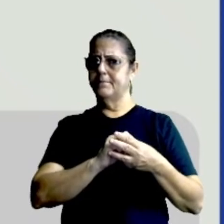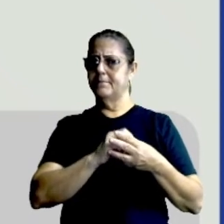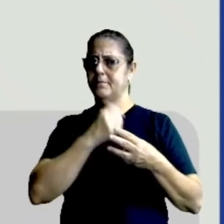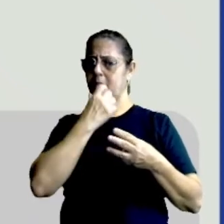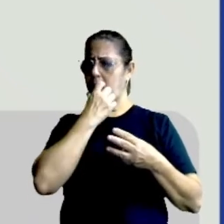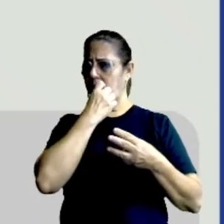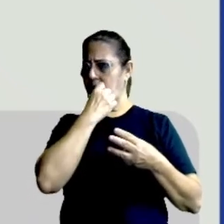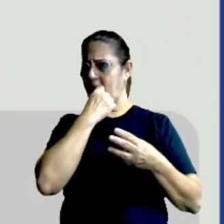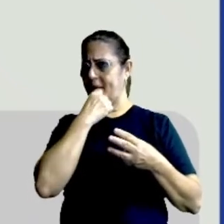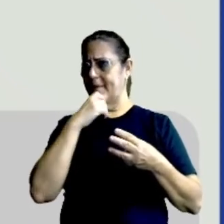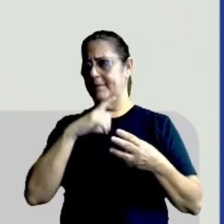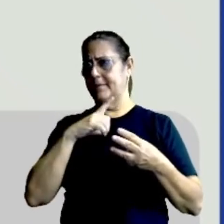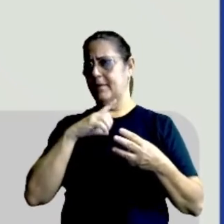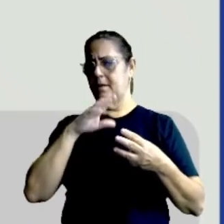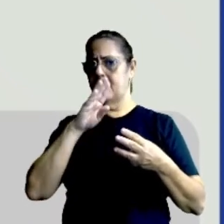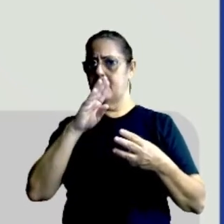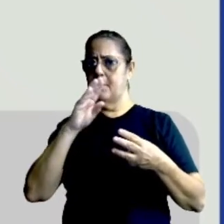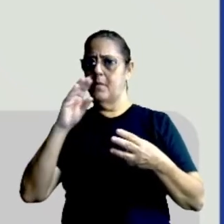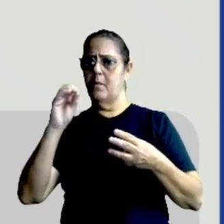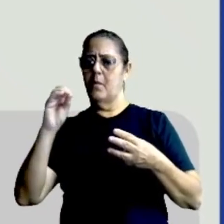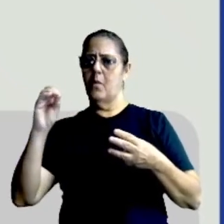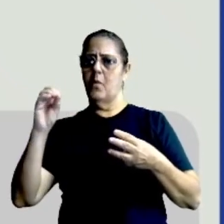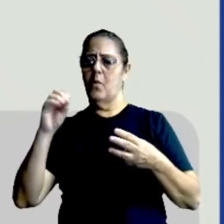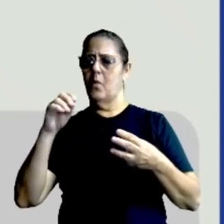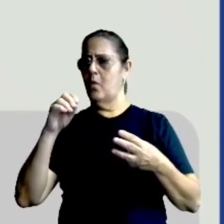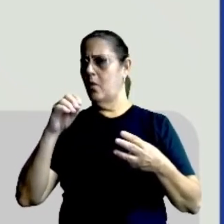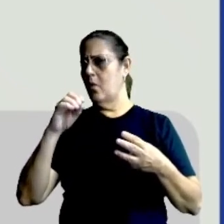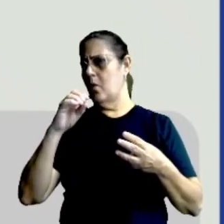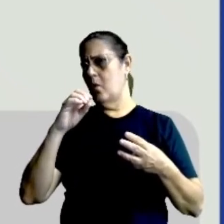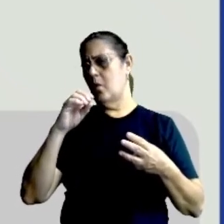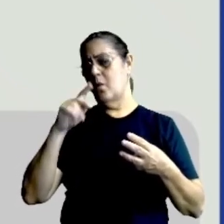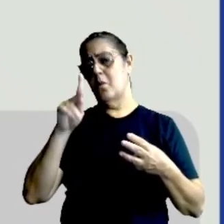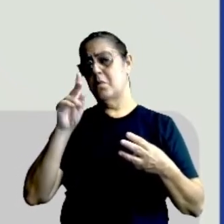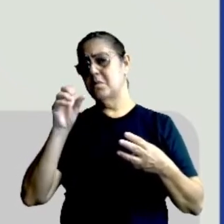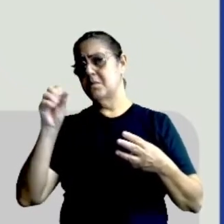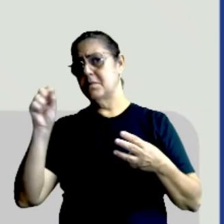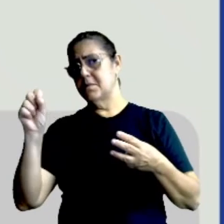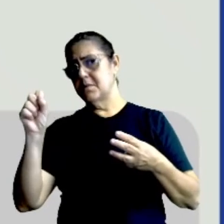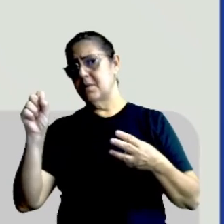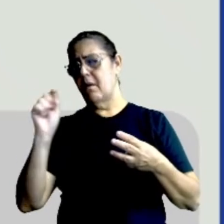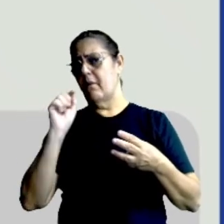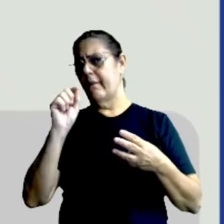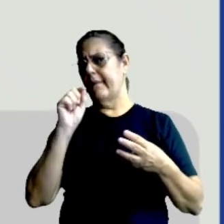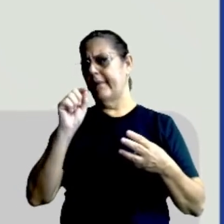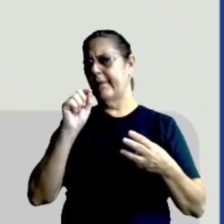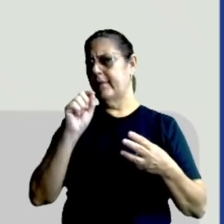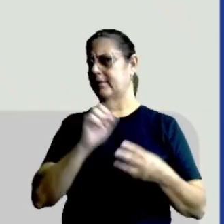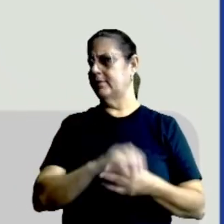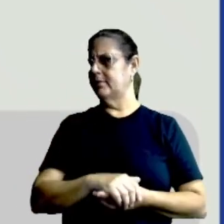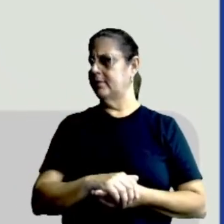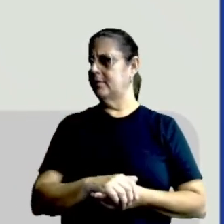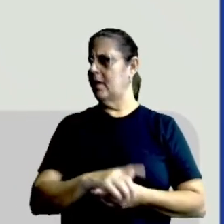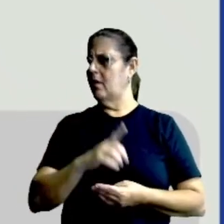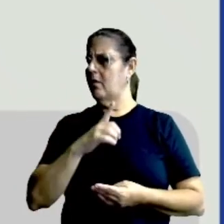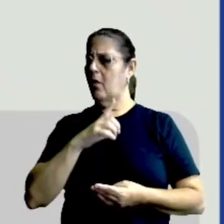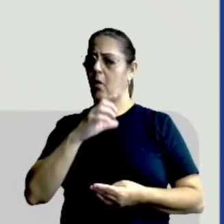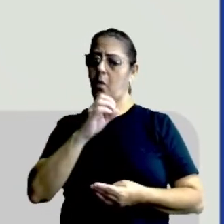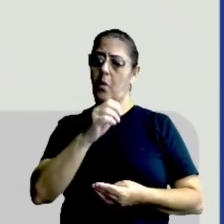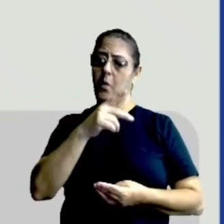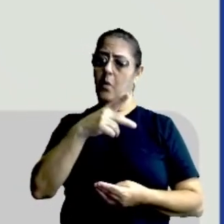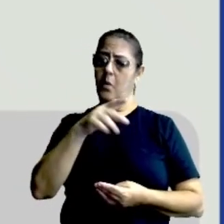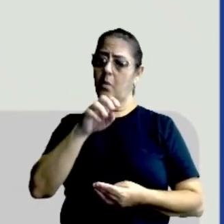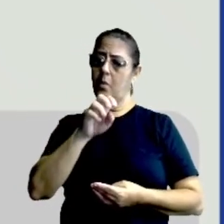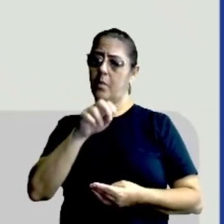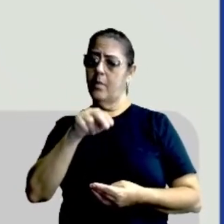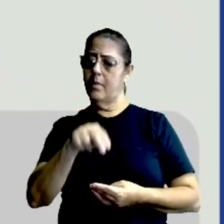gente tem Close ao final tá então se você descobrir o que significa Open e a gente vê muito isso embalagens